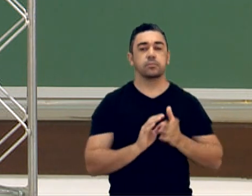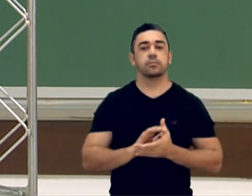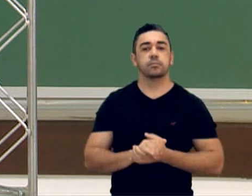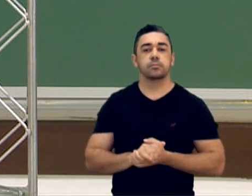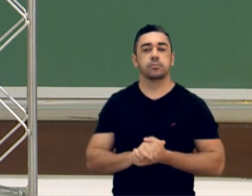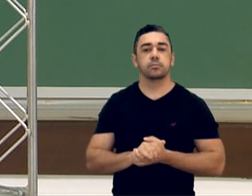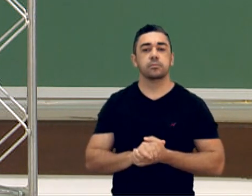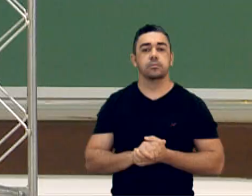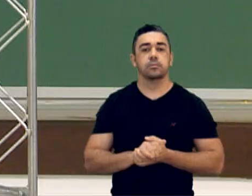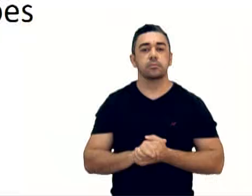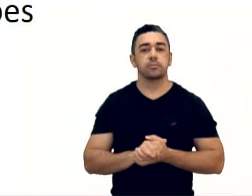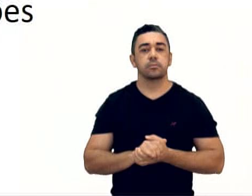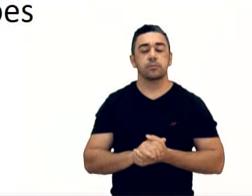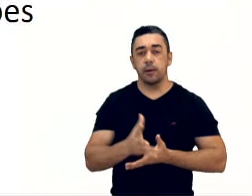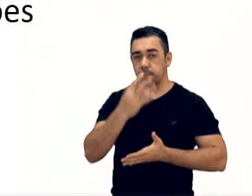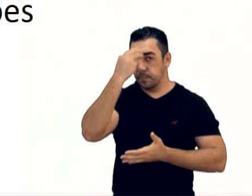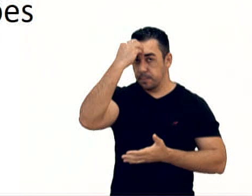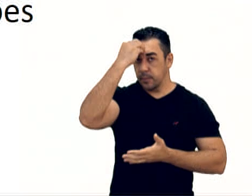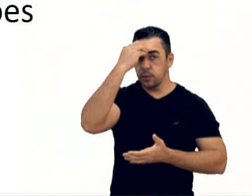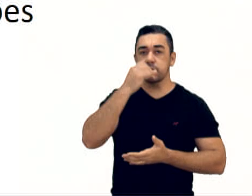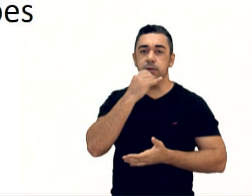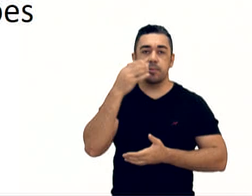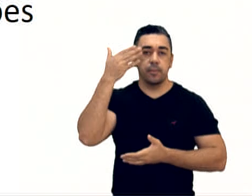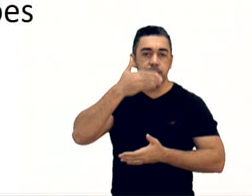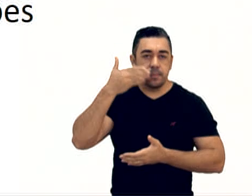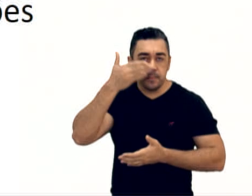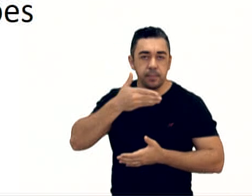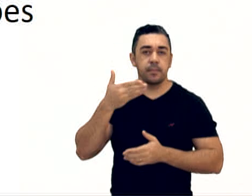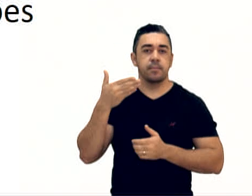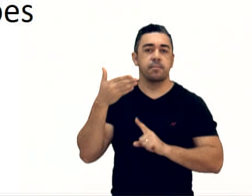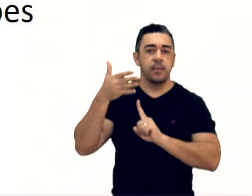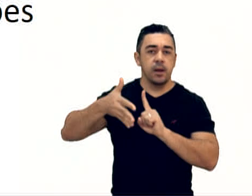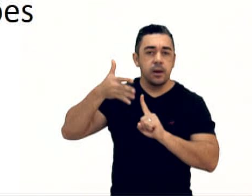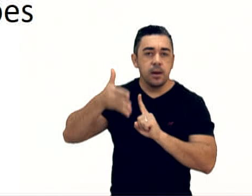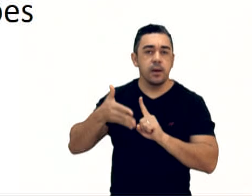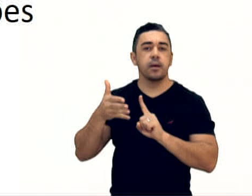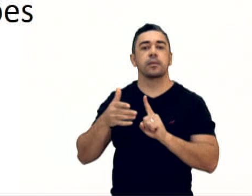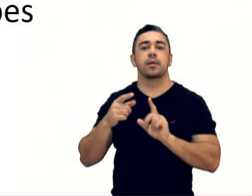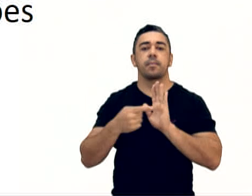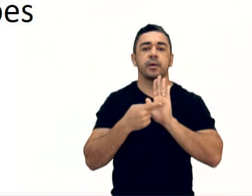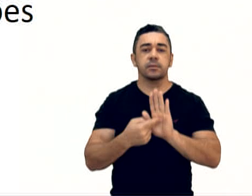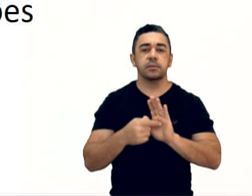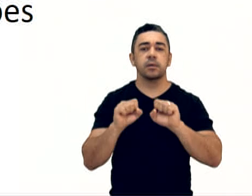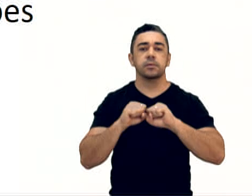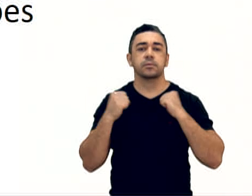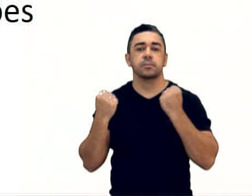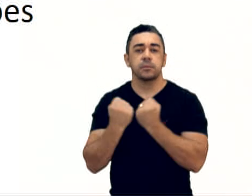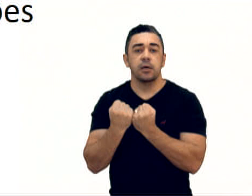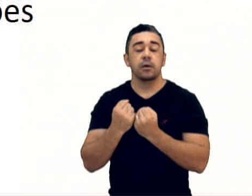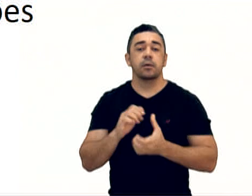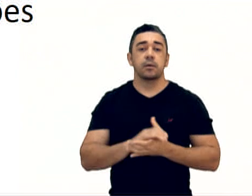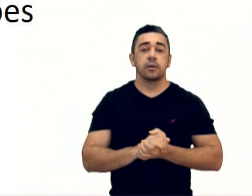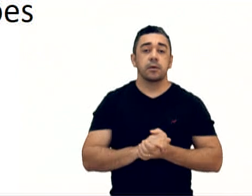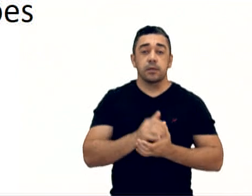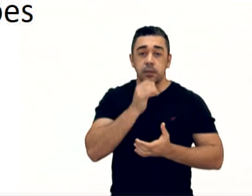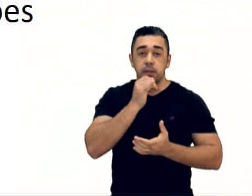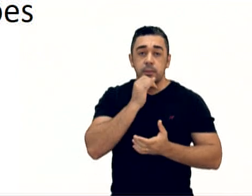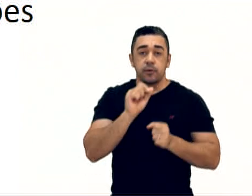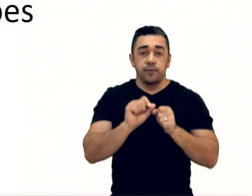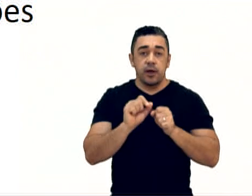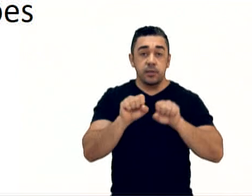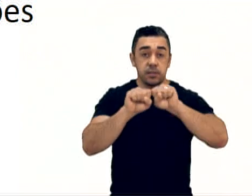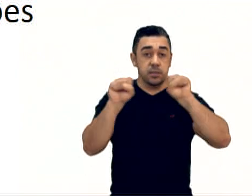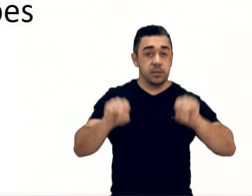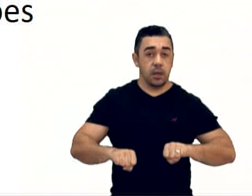extenso. Memorizar palestras, discursos, apresentações e seminários. Quando você sistematiza, fica